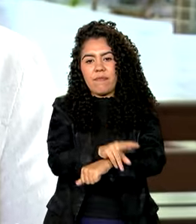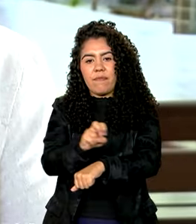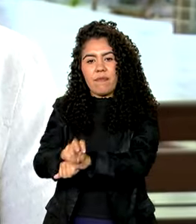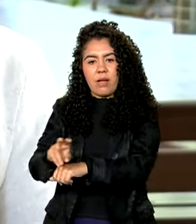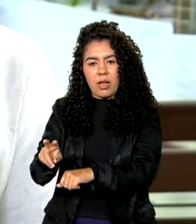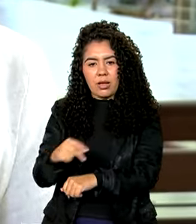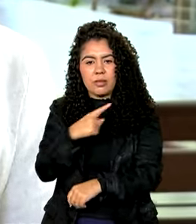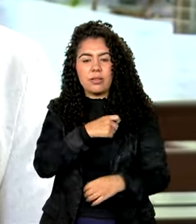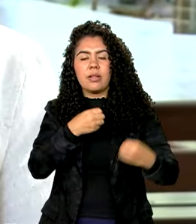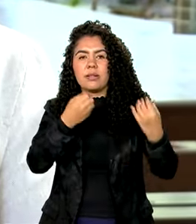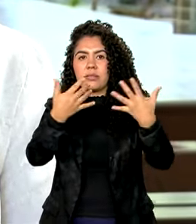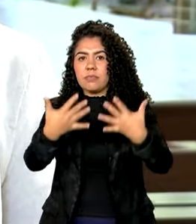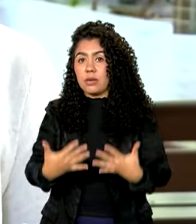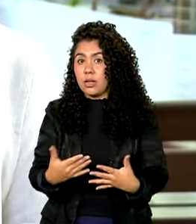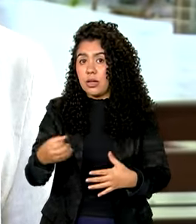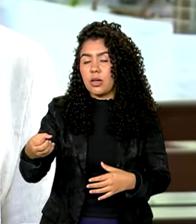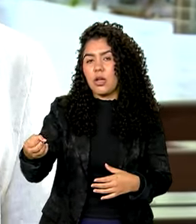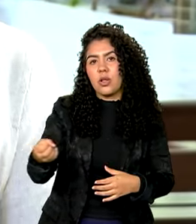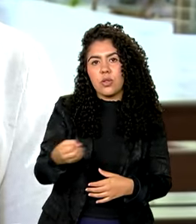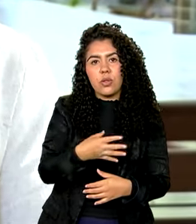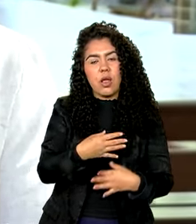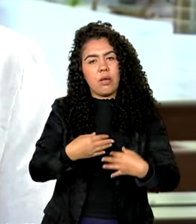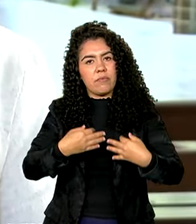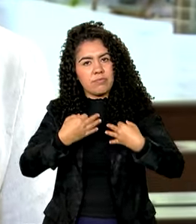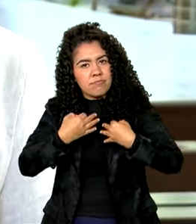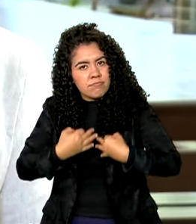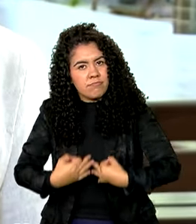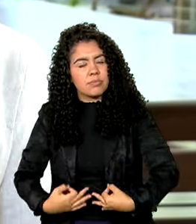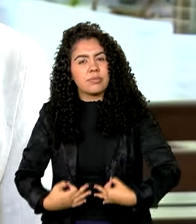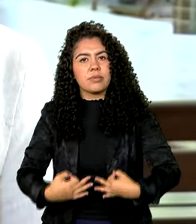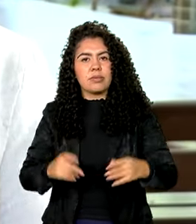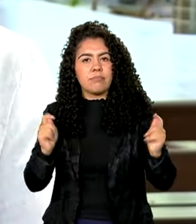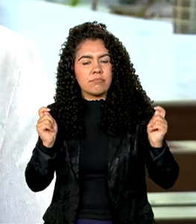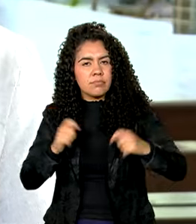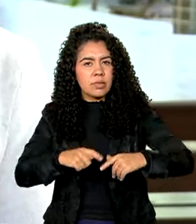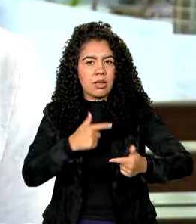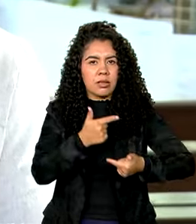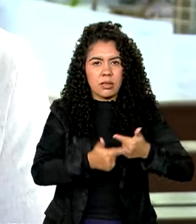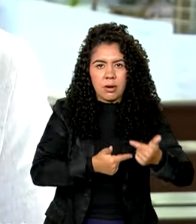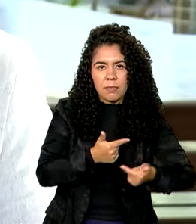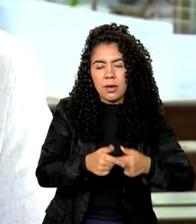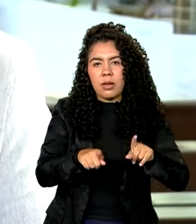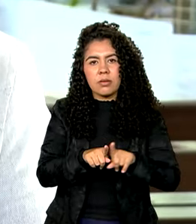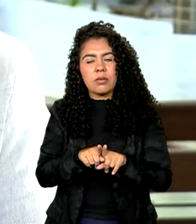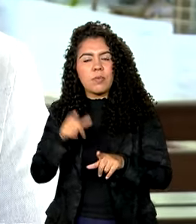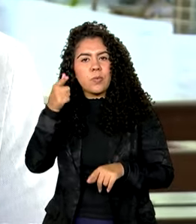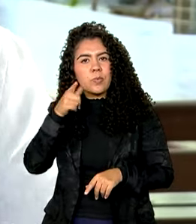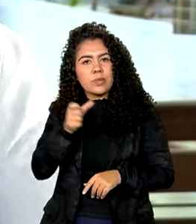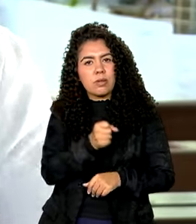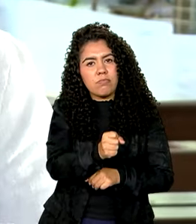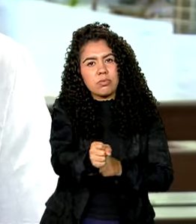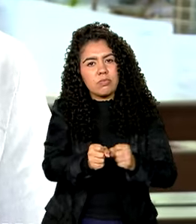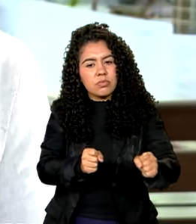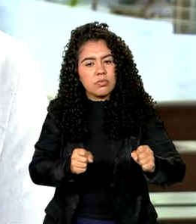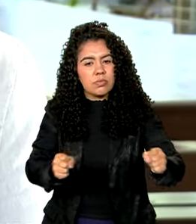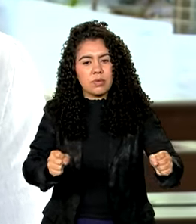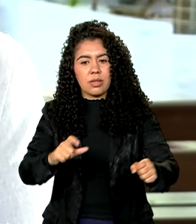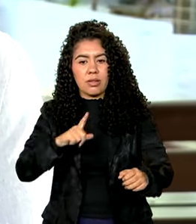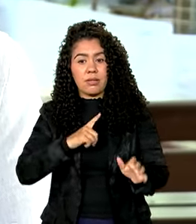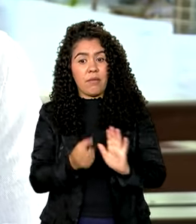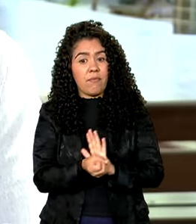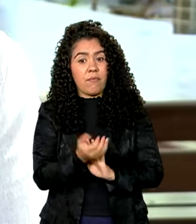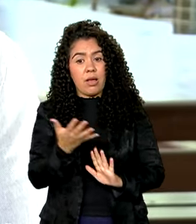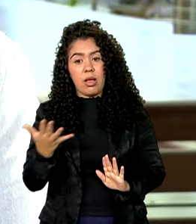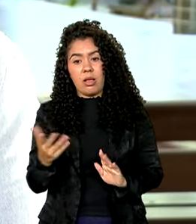condições dignas de estudar, de trabalhar, de se inserir no mercado de trabalho, né? Nós temos muita